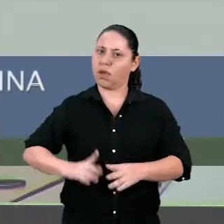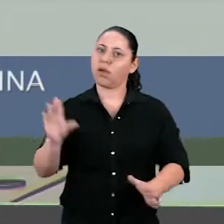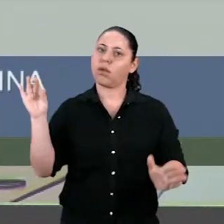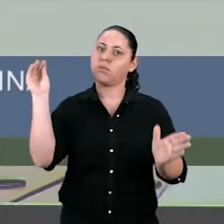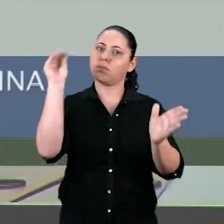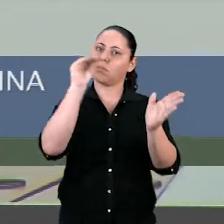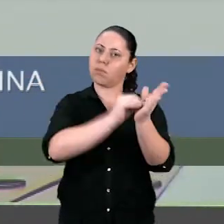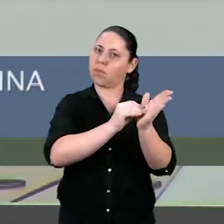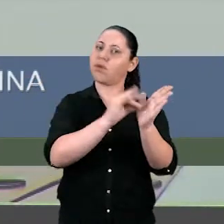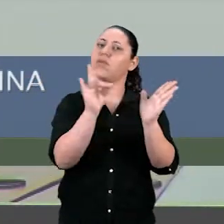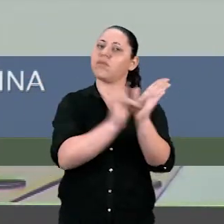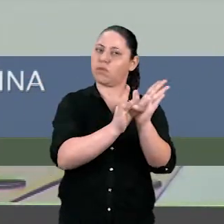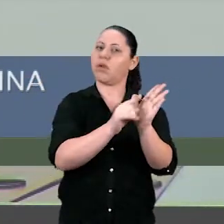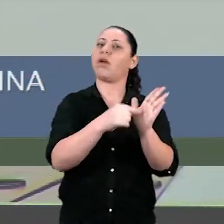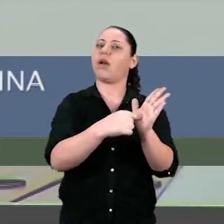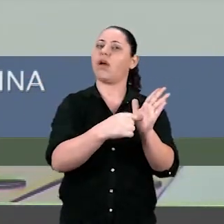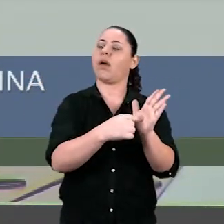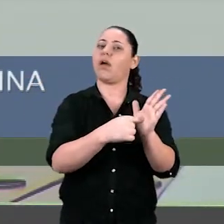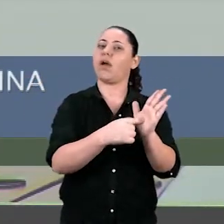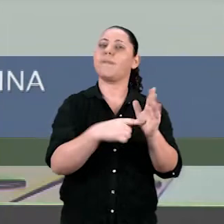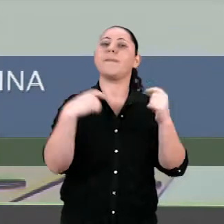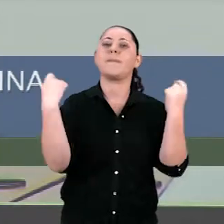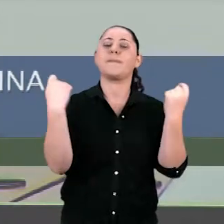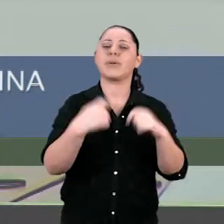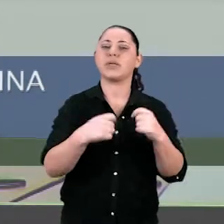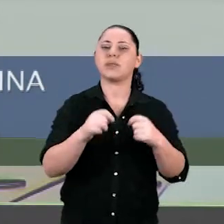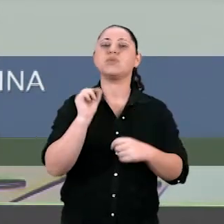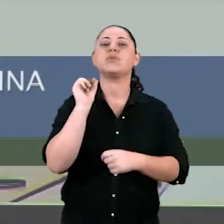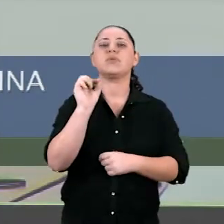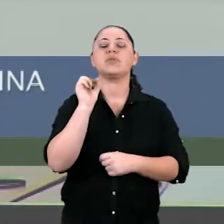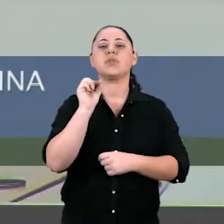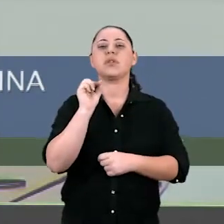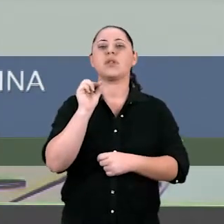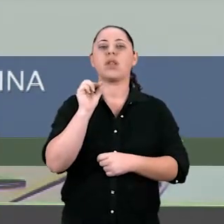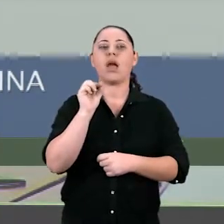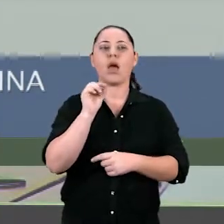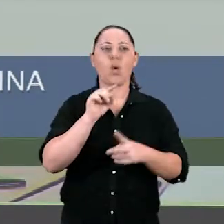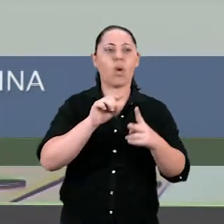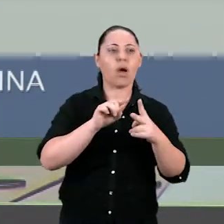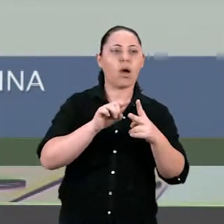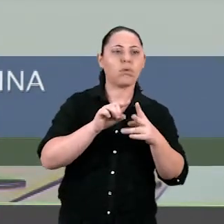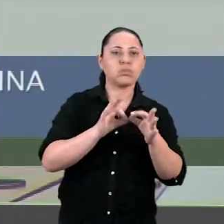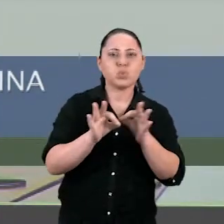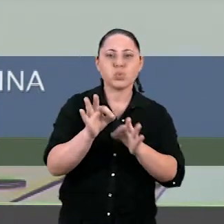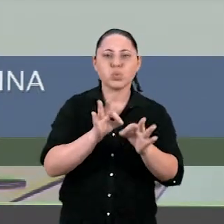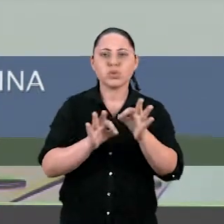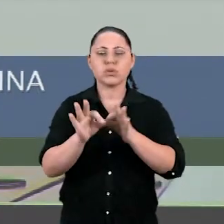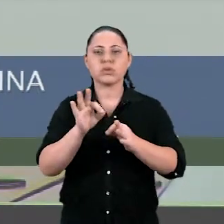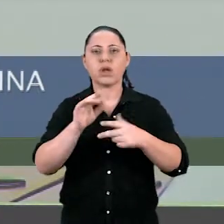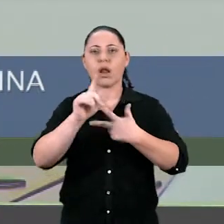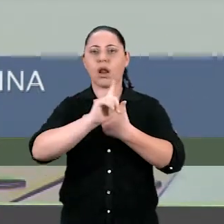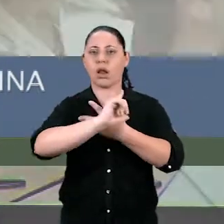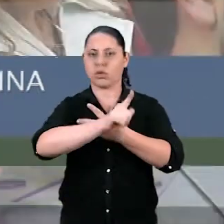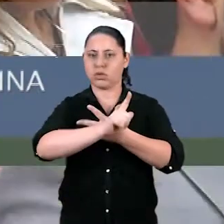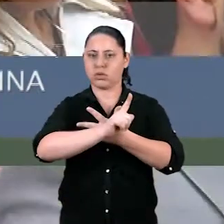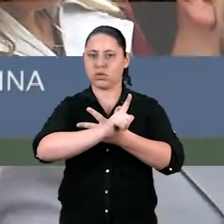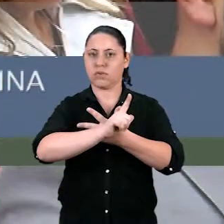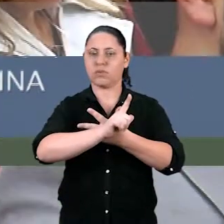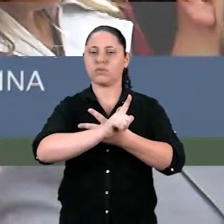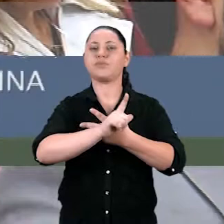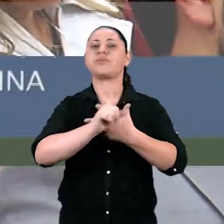haja uma forma de concerto entre legislativo e executivo. E uma das